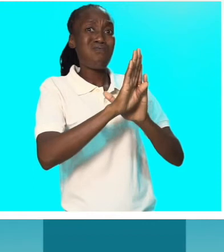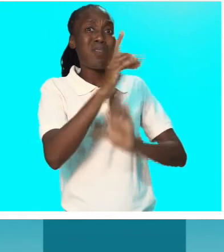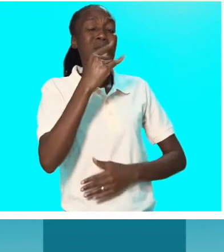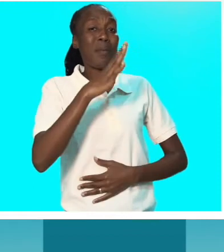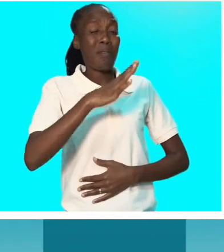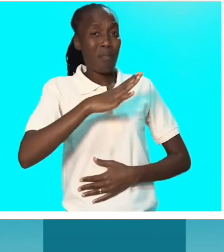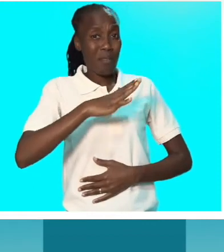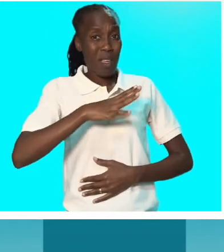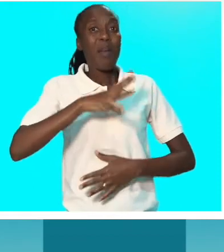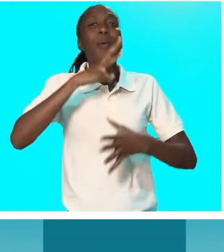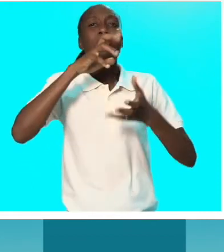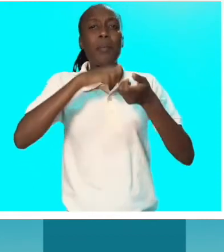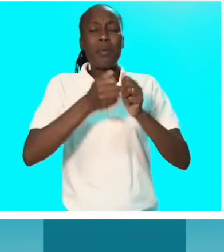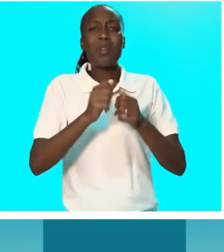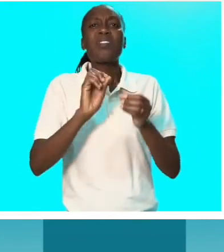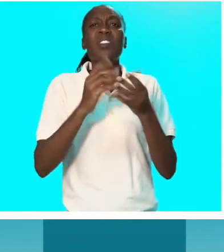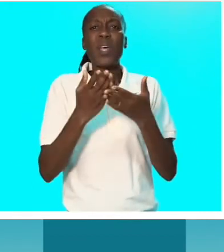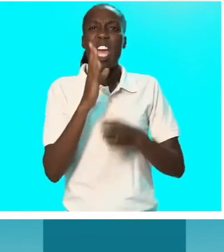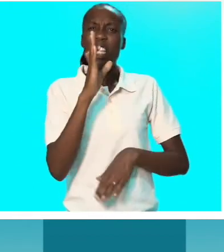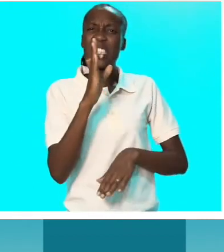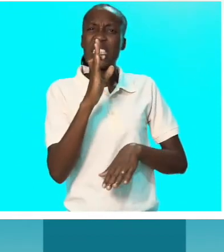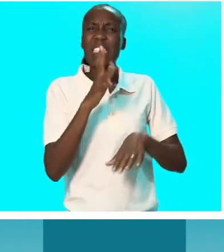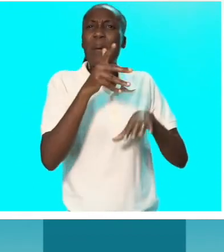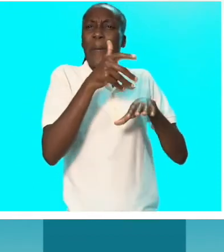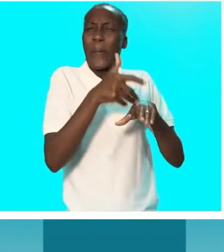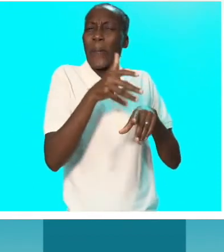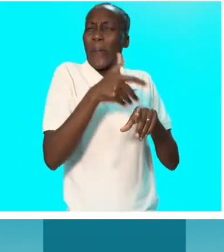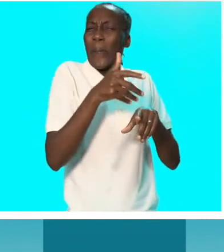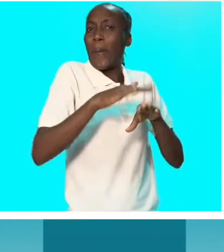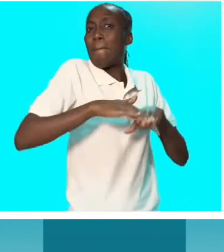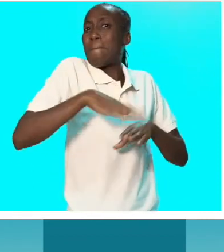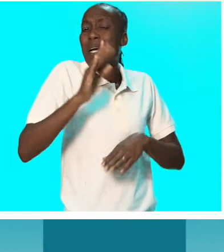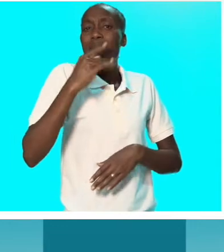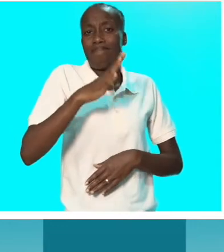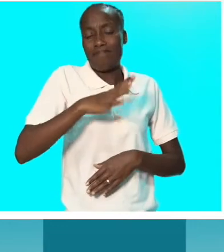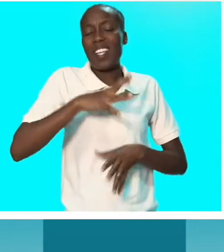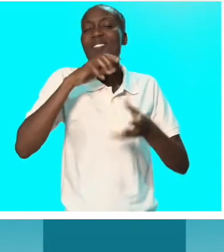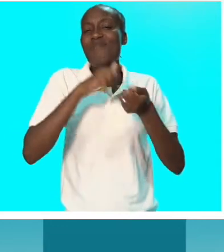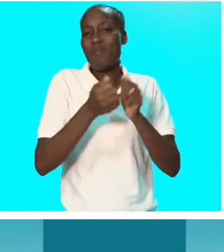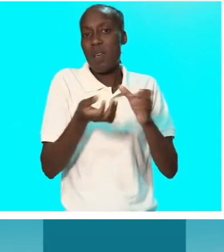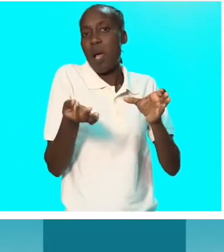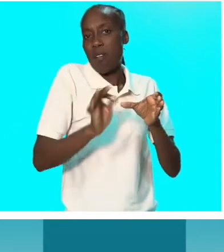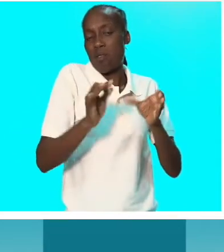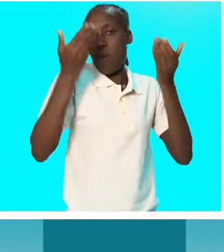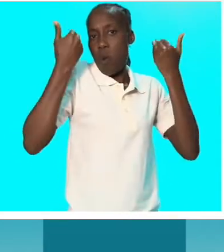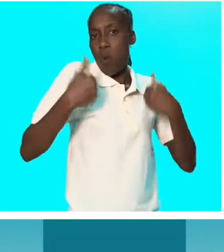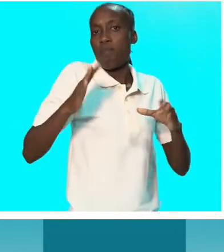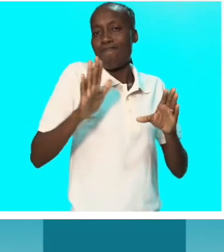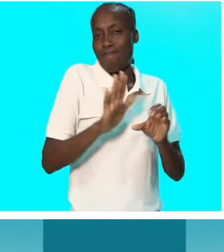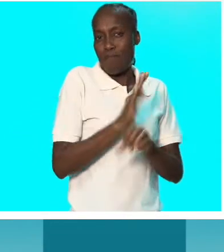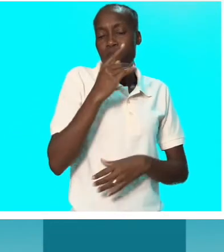ele tem tendência a urinar bastante. É um dos sintomas de diabetes mellitus.